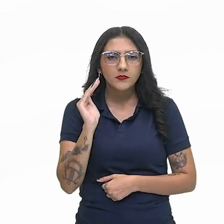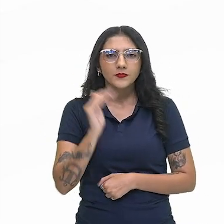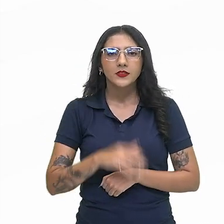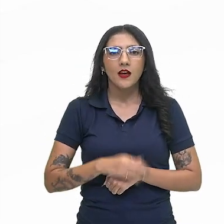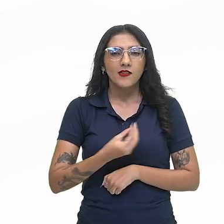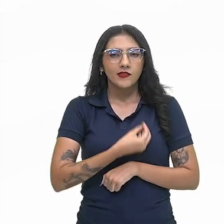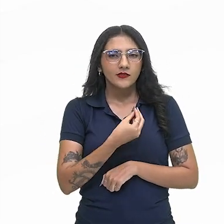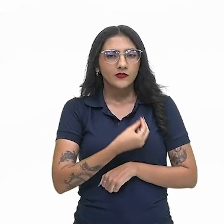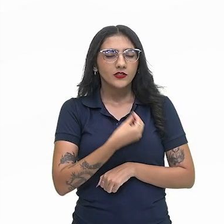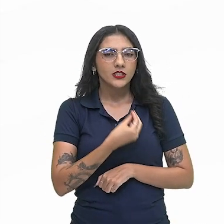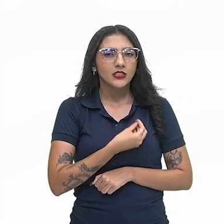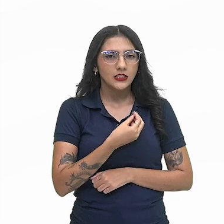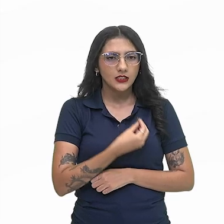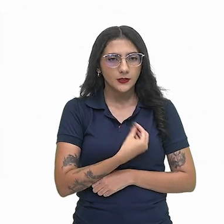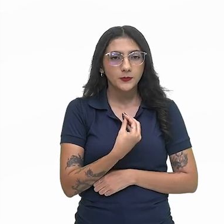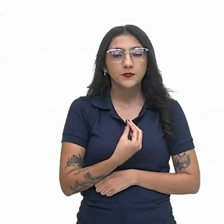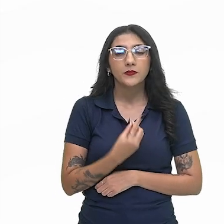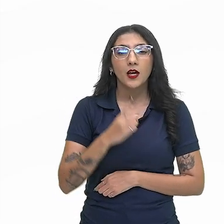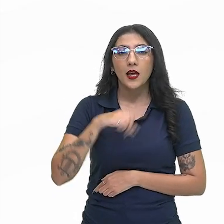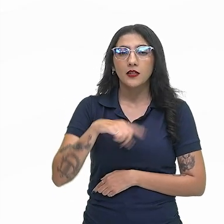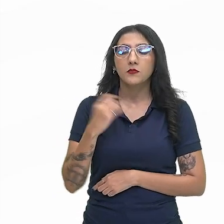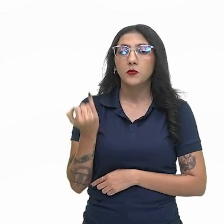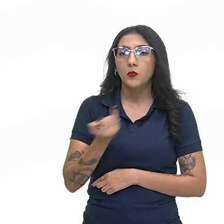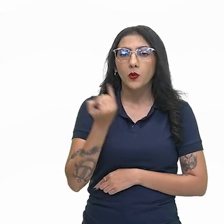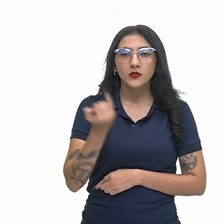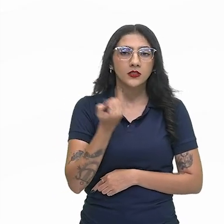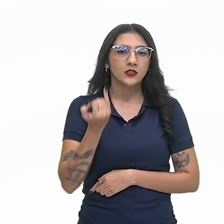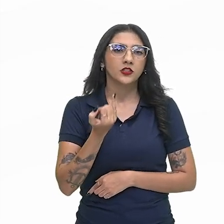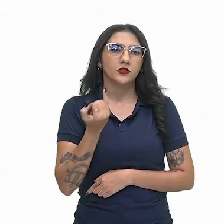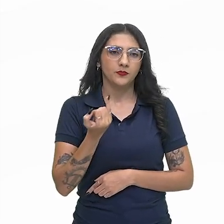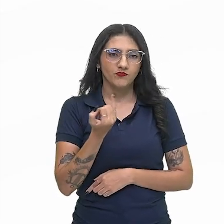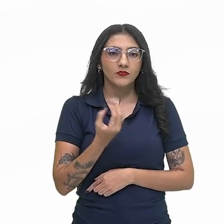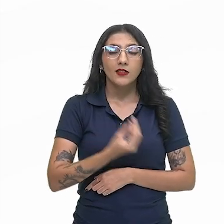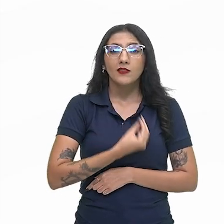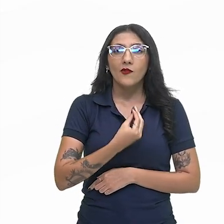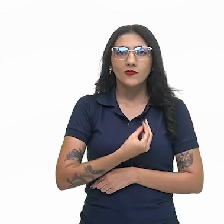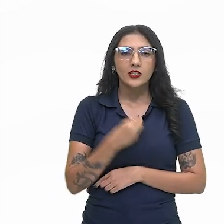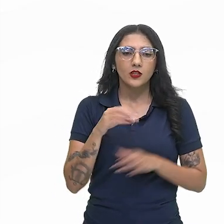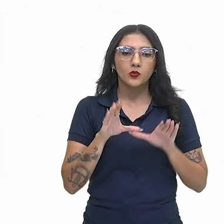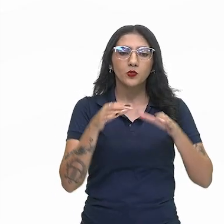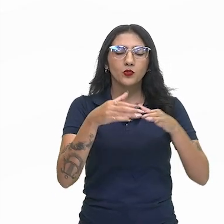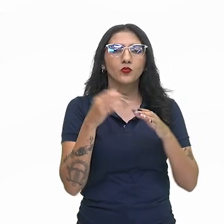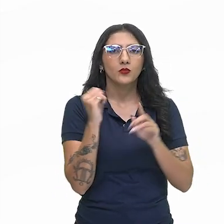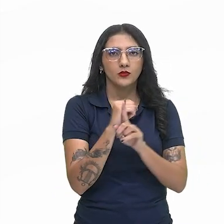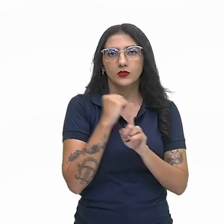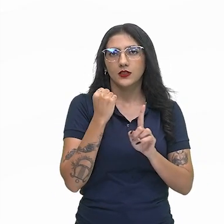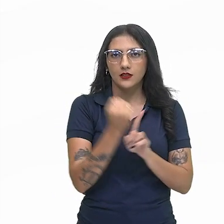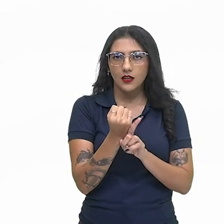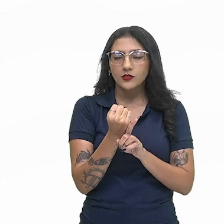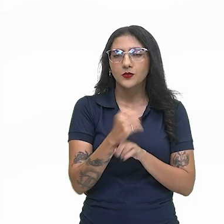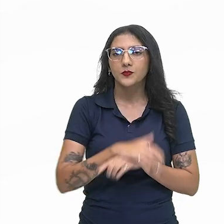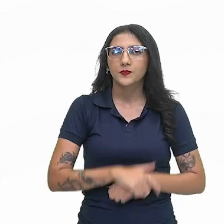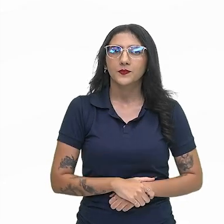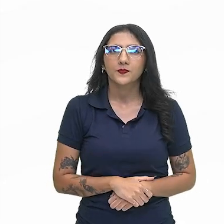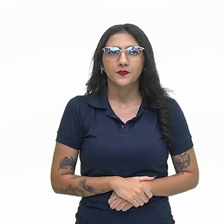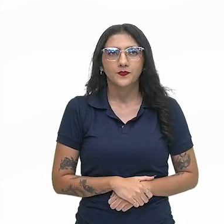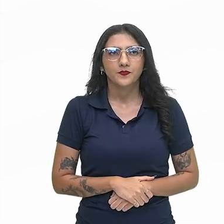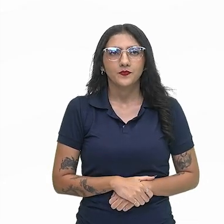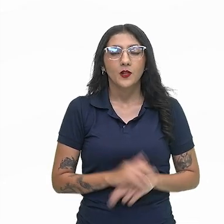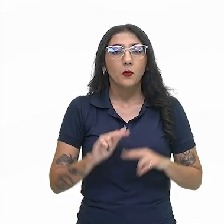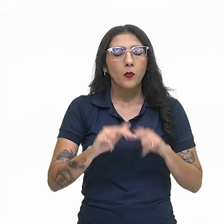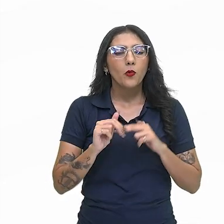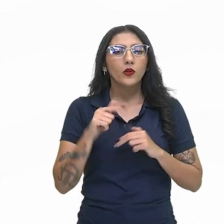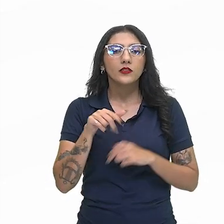de existência eram determinantes na vida em sociedade. Então, ele parte, por isso que o método dele é o